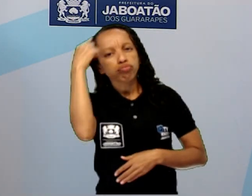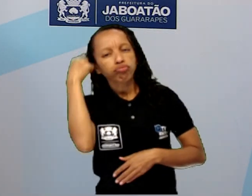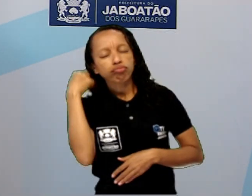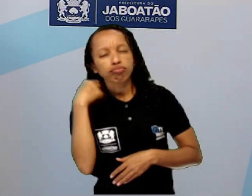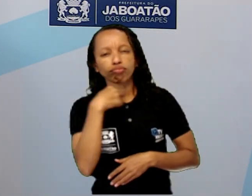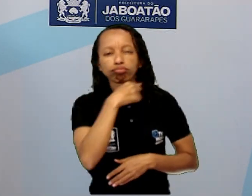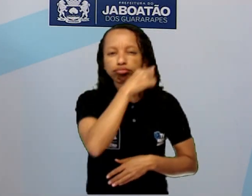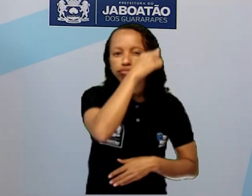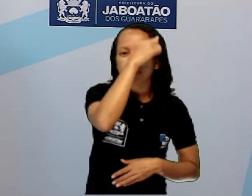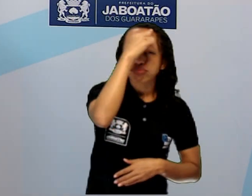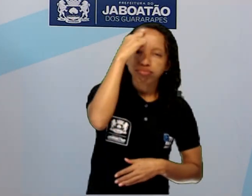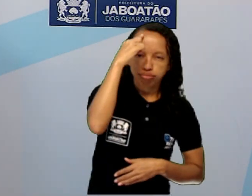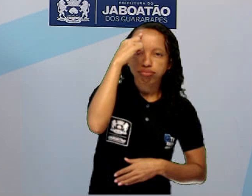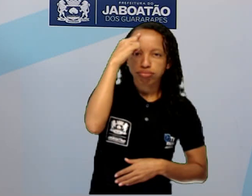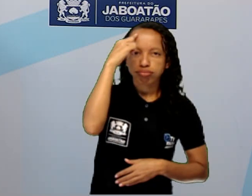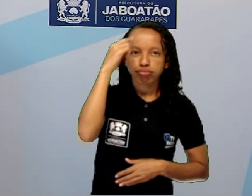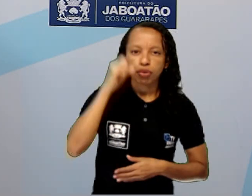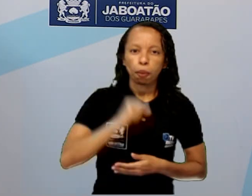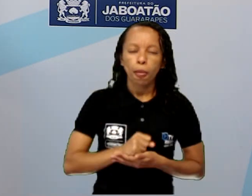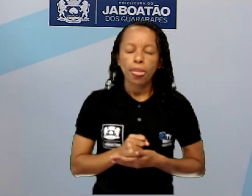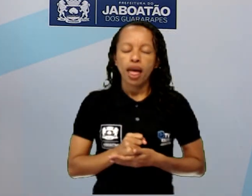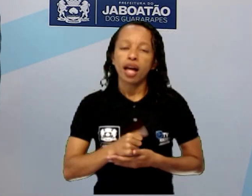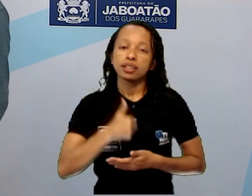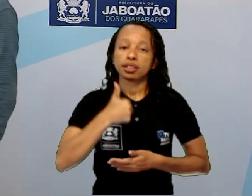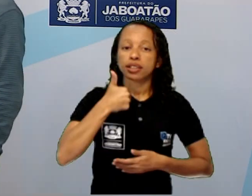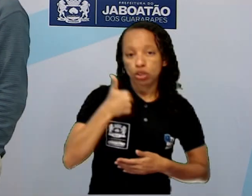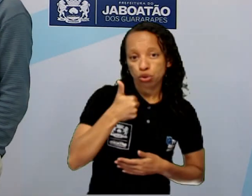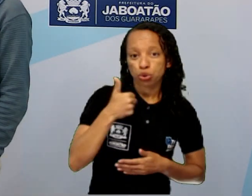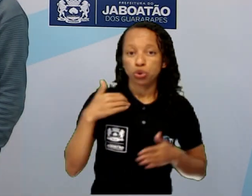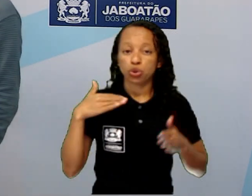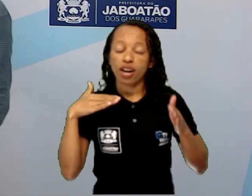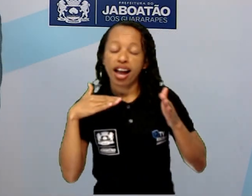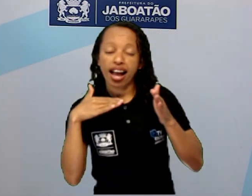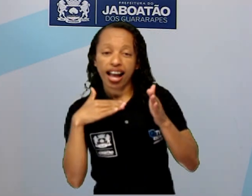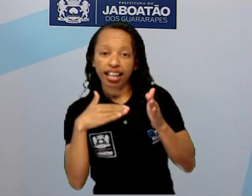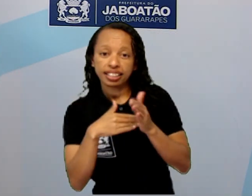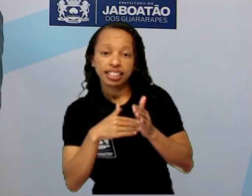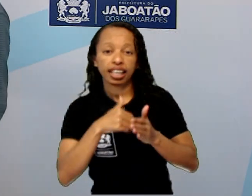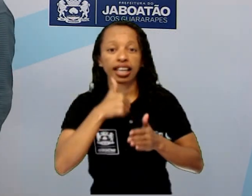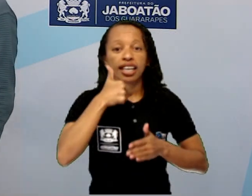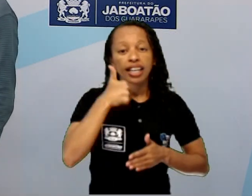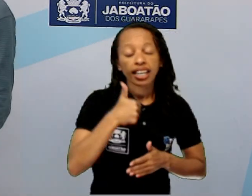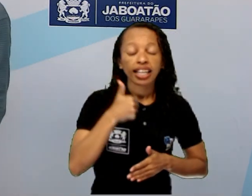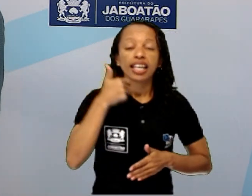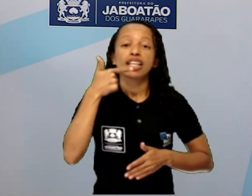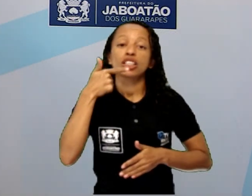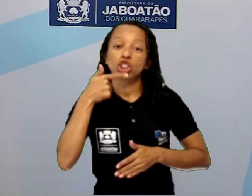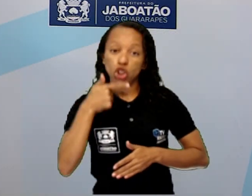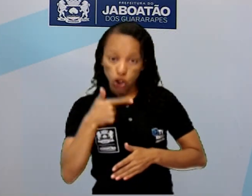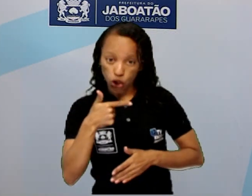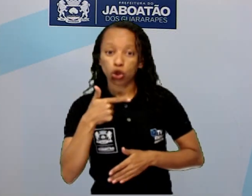restante do dia. Então, de 1 a 12 da manhã é um ciclo e de 12 às